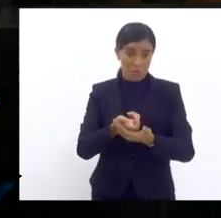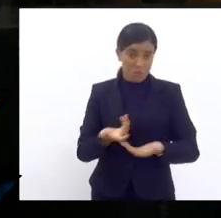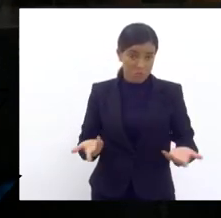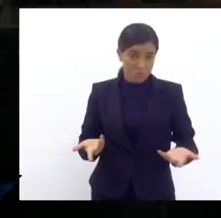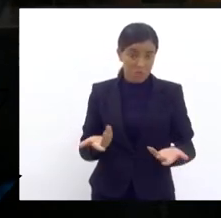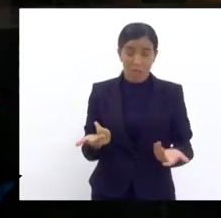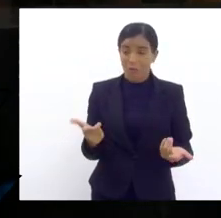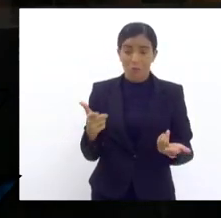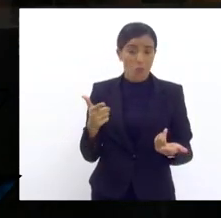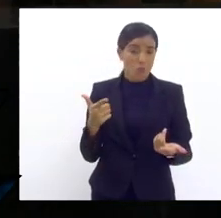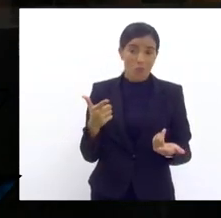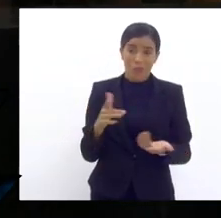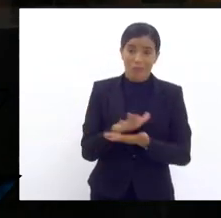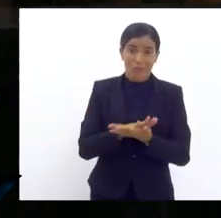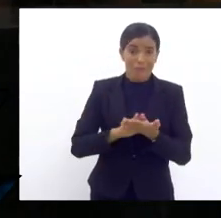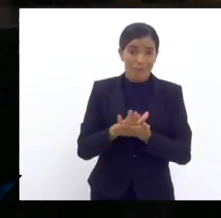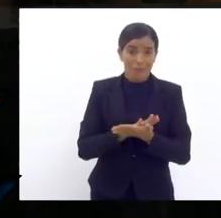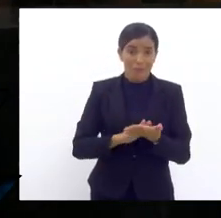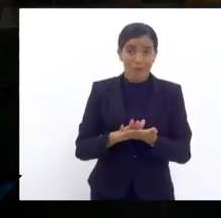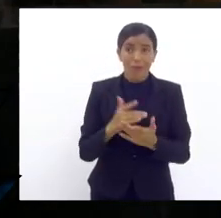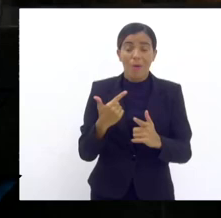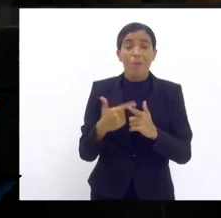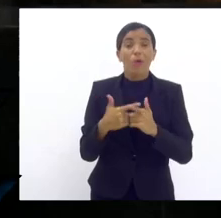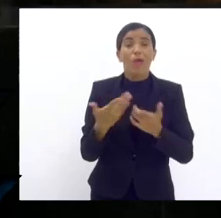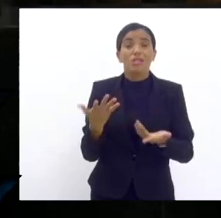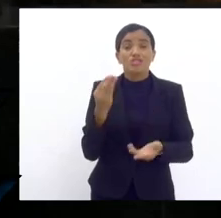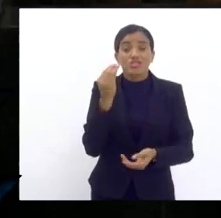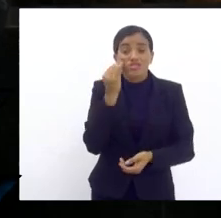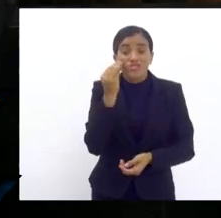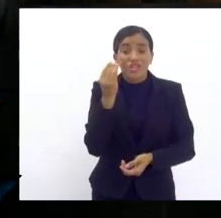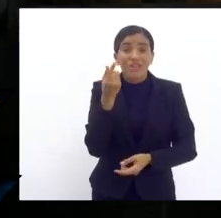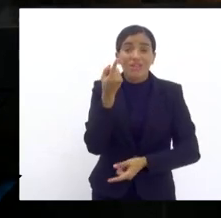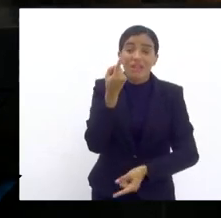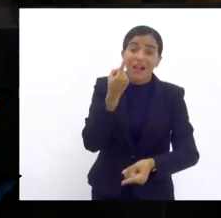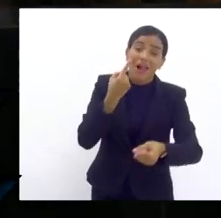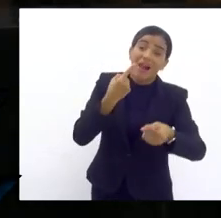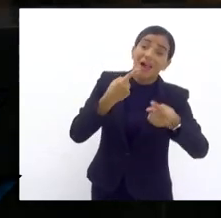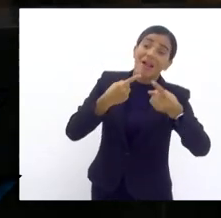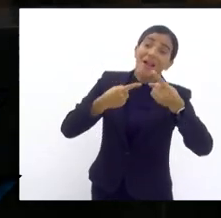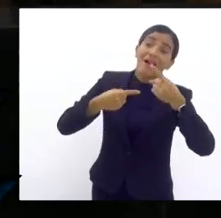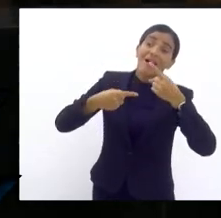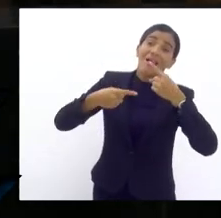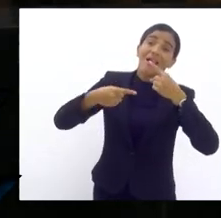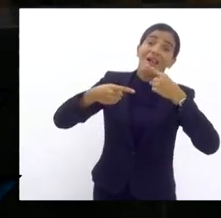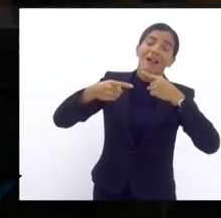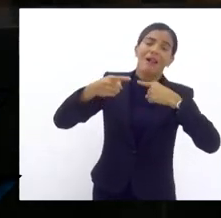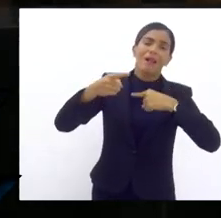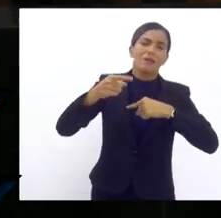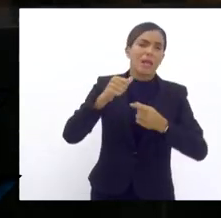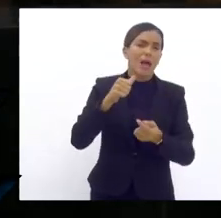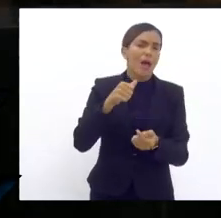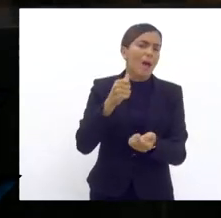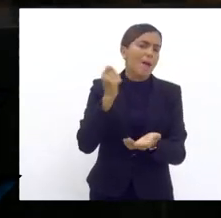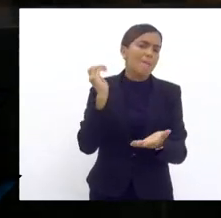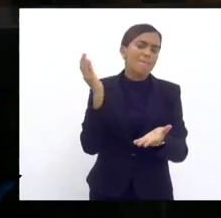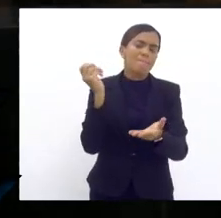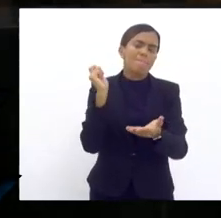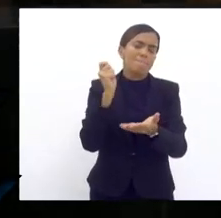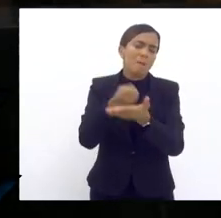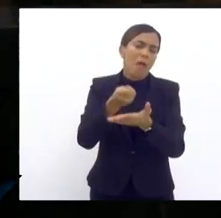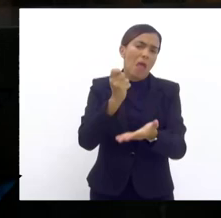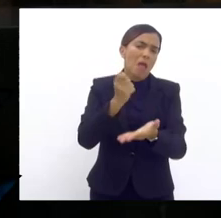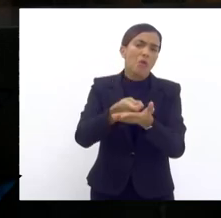no caixa porque nós estamos no regime de recuperação fiscal a gente já tá pagando de dívida não